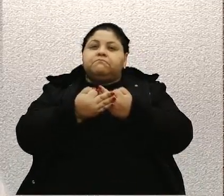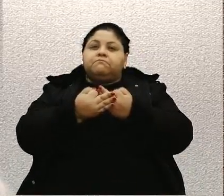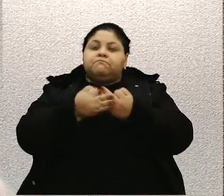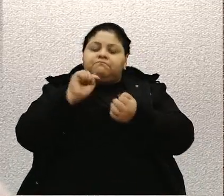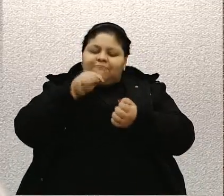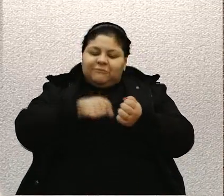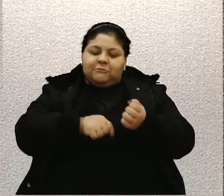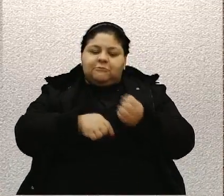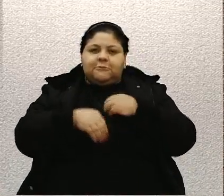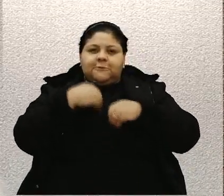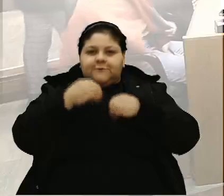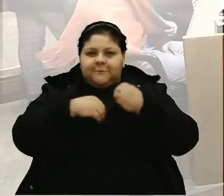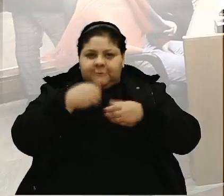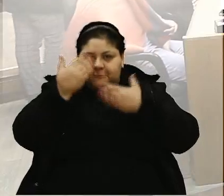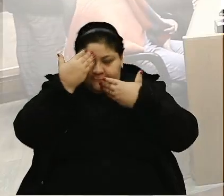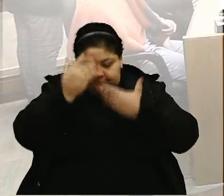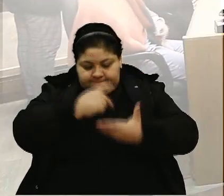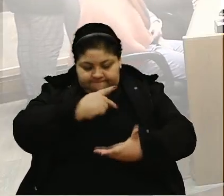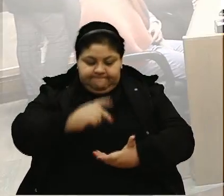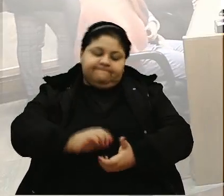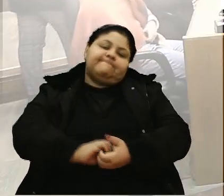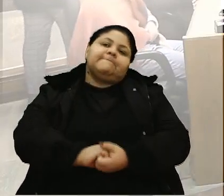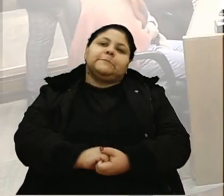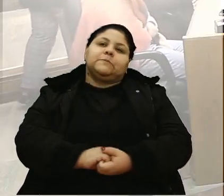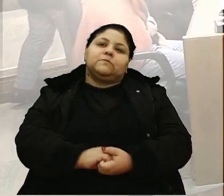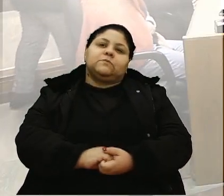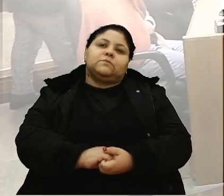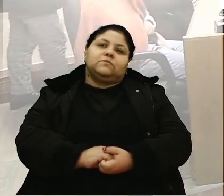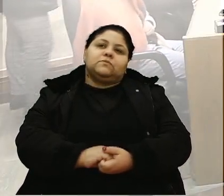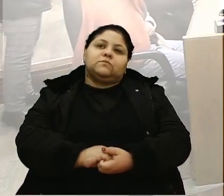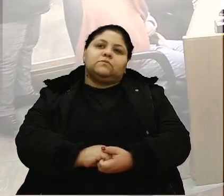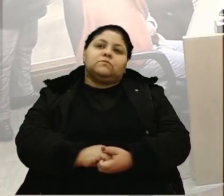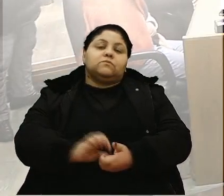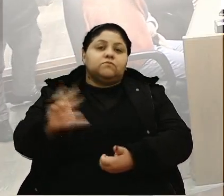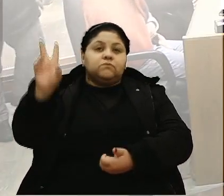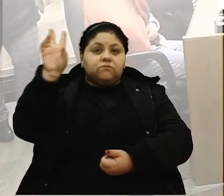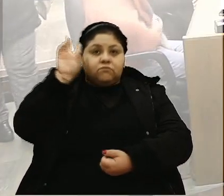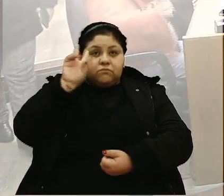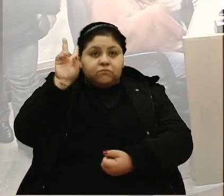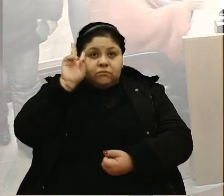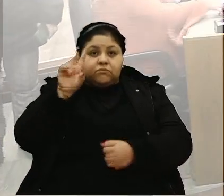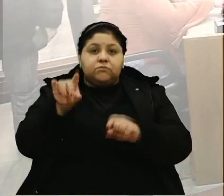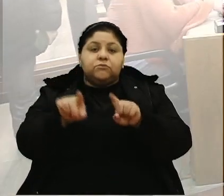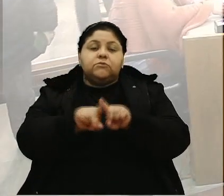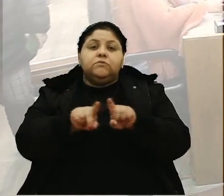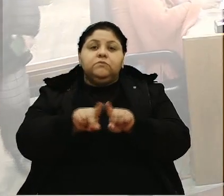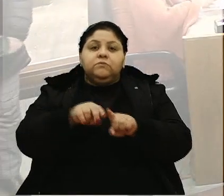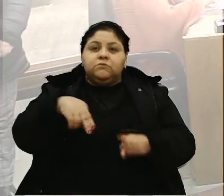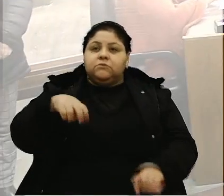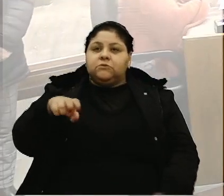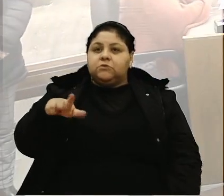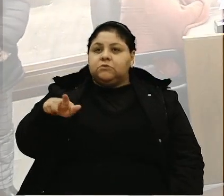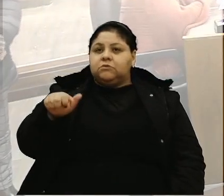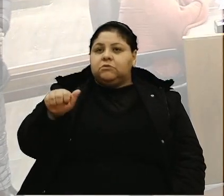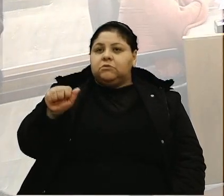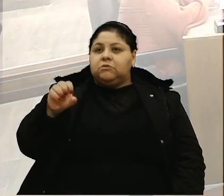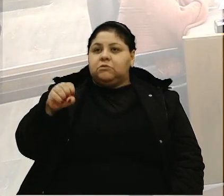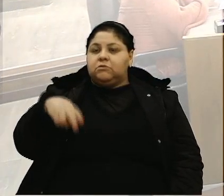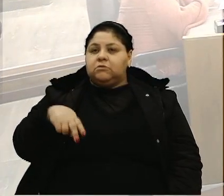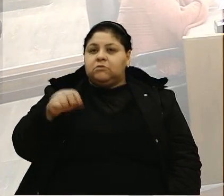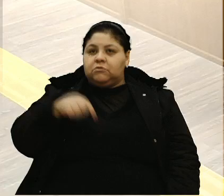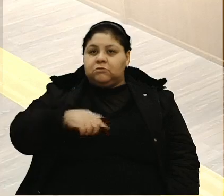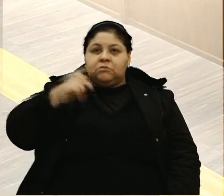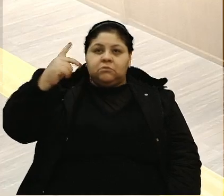profundos sentimentos. Obrigado, presidente. Obrigada, vereador. Lembrando, inclusive, que Nelson Goulart Ramos foi